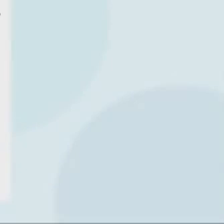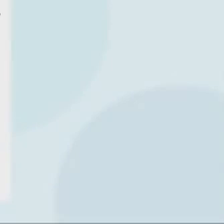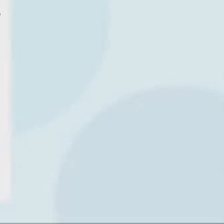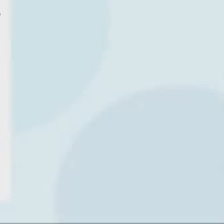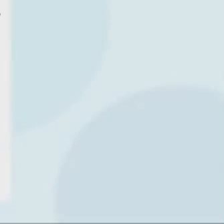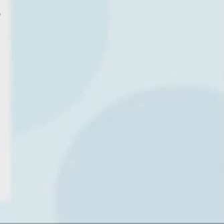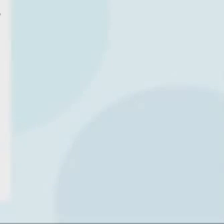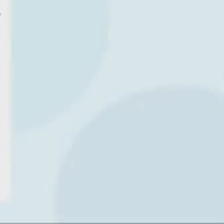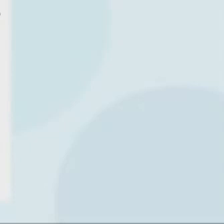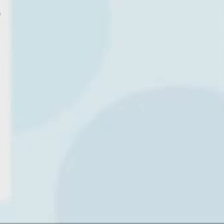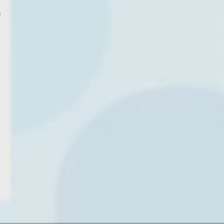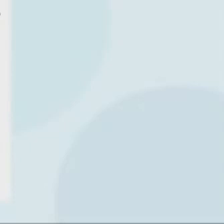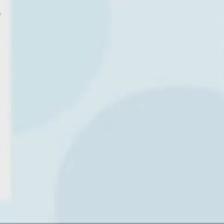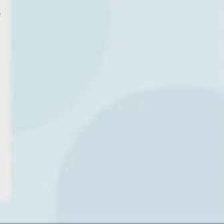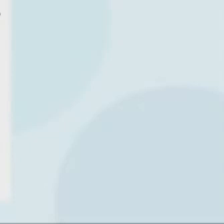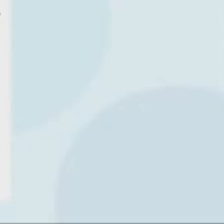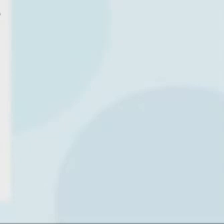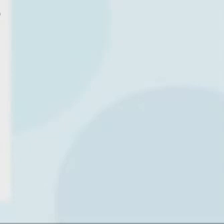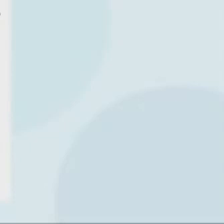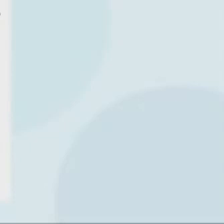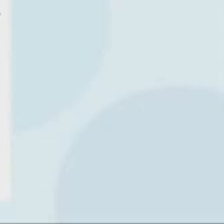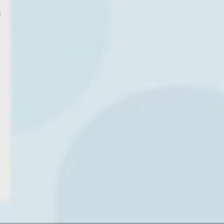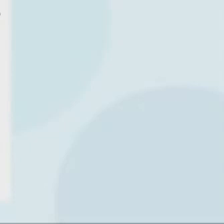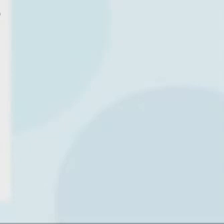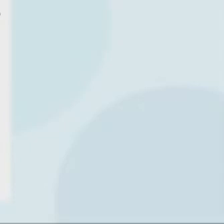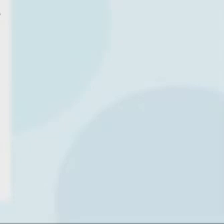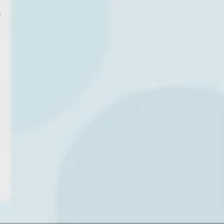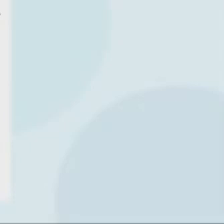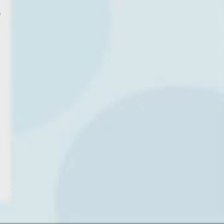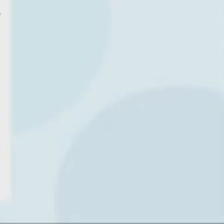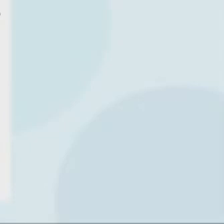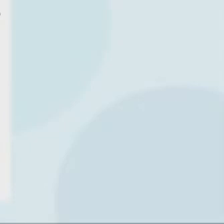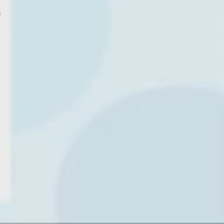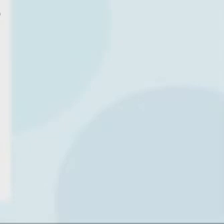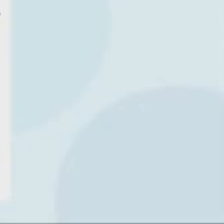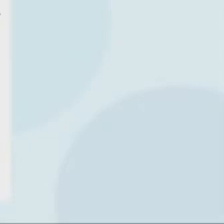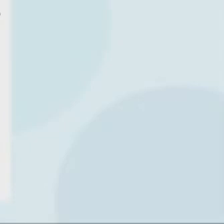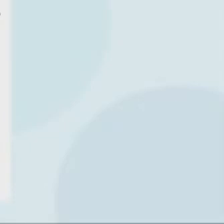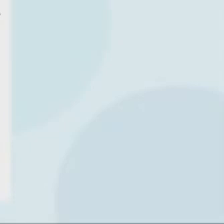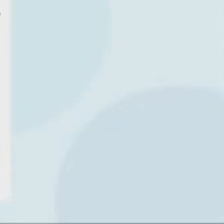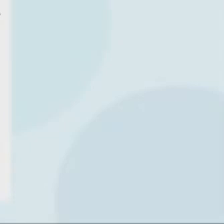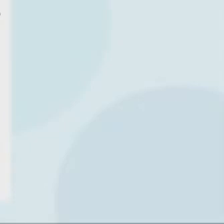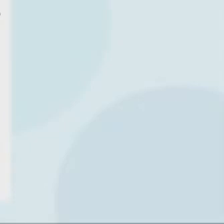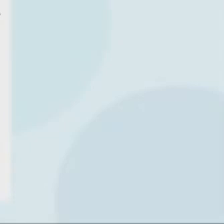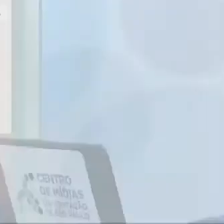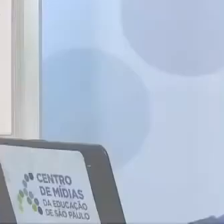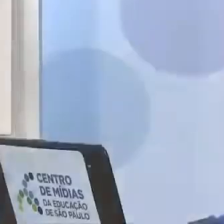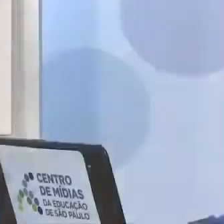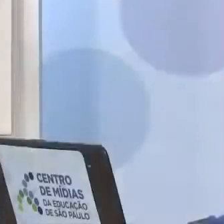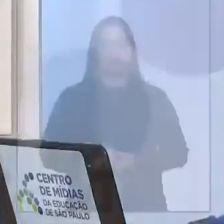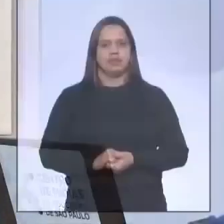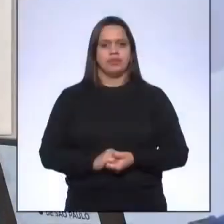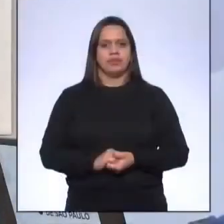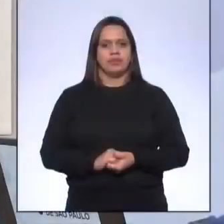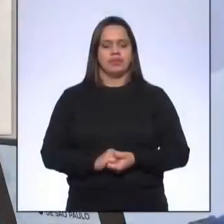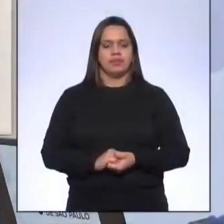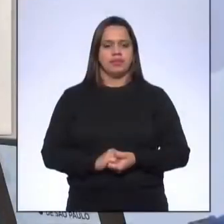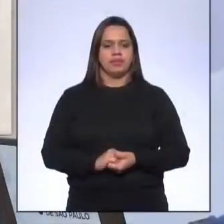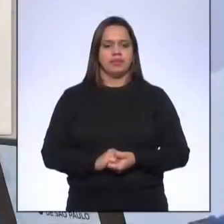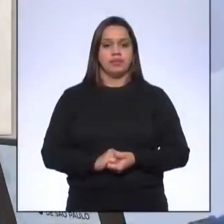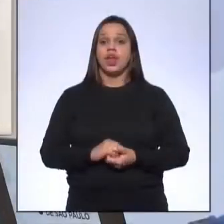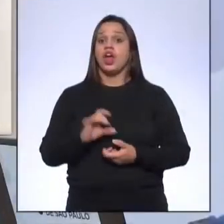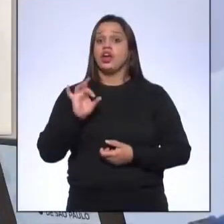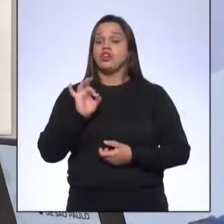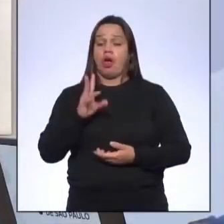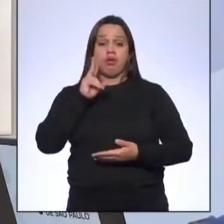thunderstorms crossed New Zealand. The winds caused lots of damage. Ok? Isso é só para você se familiarizar com o som